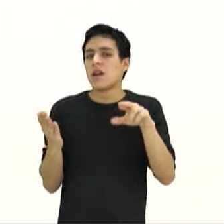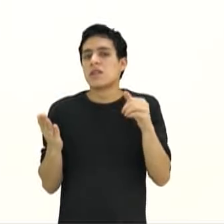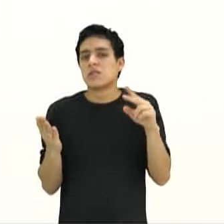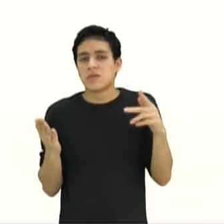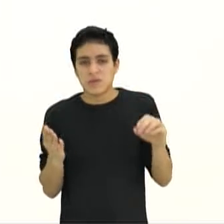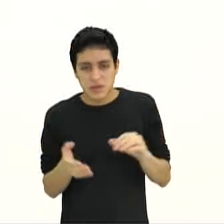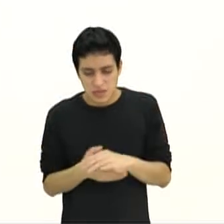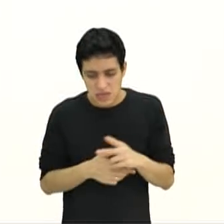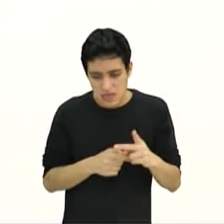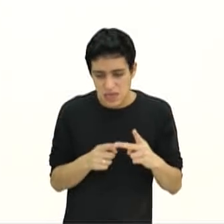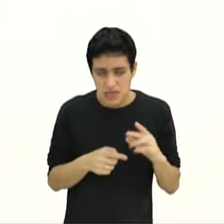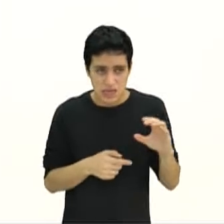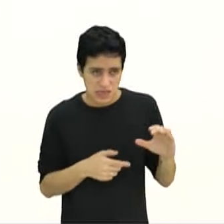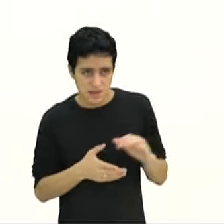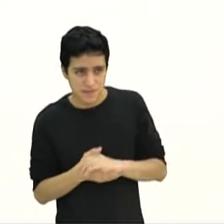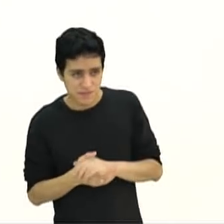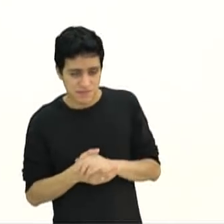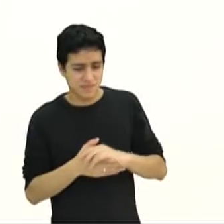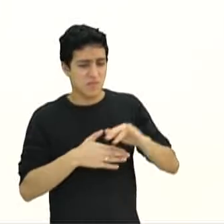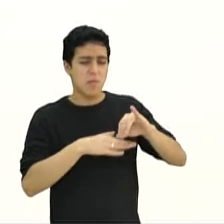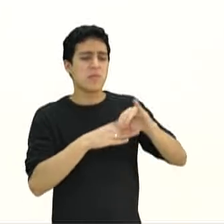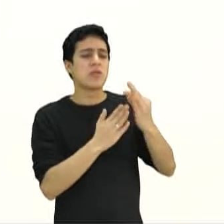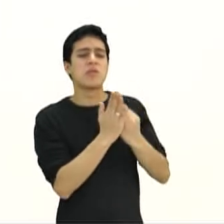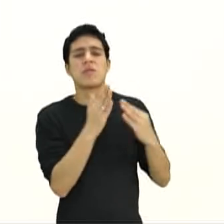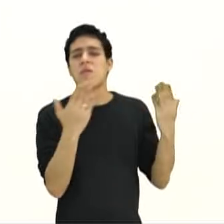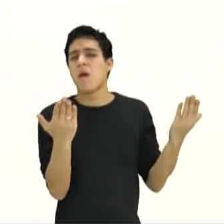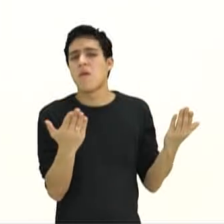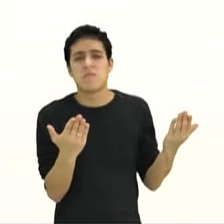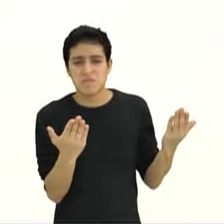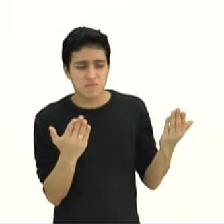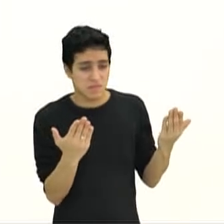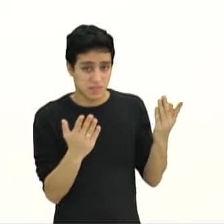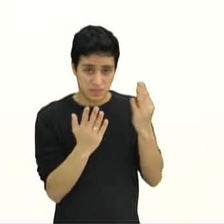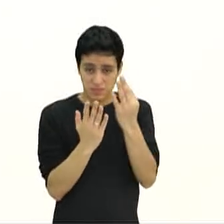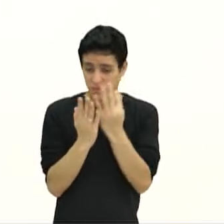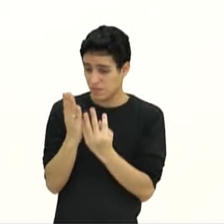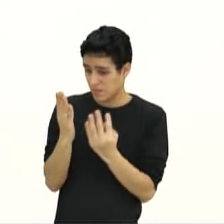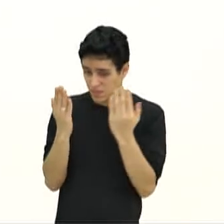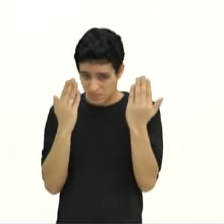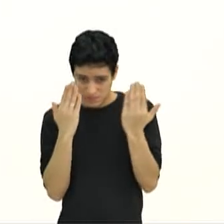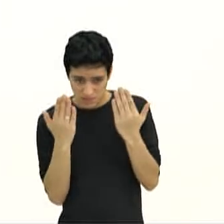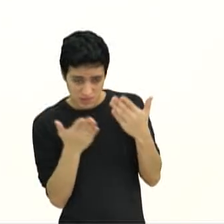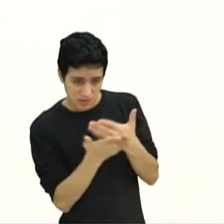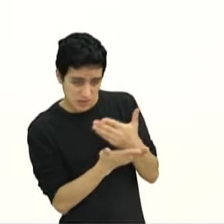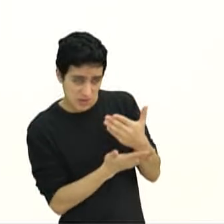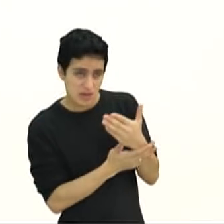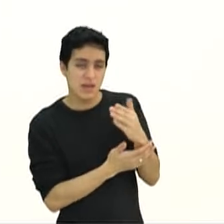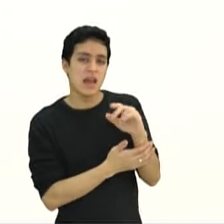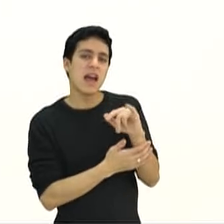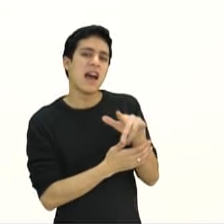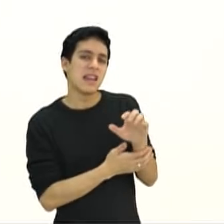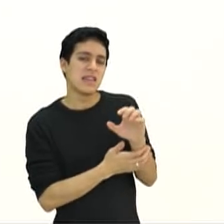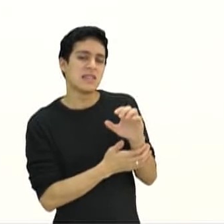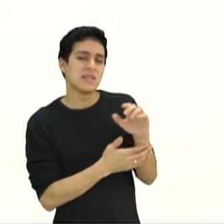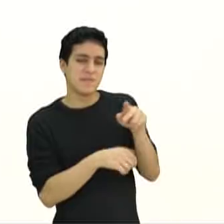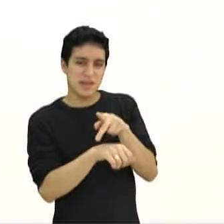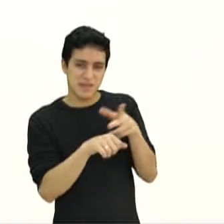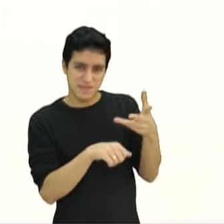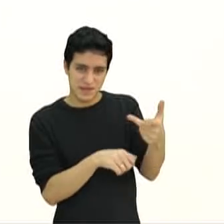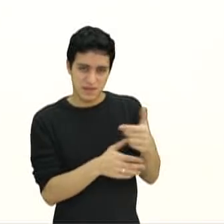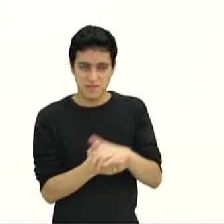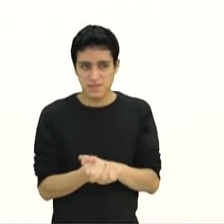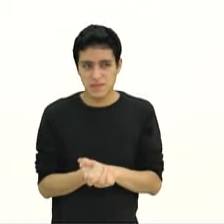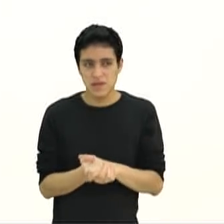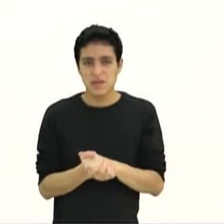válido. Letra C. O objeto do texto. O texto é uma análise da obra Alice no País das Maravilhas. O